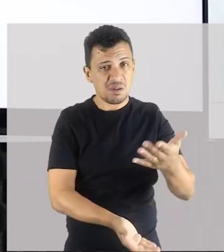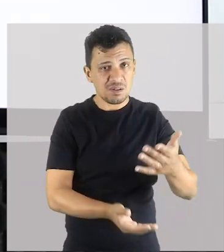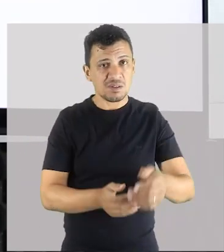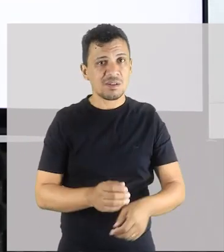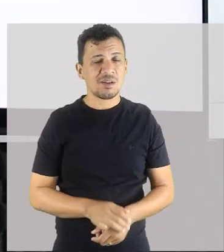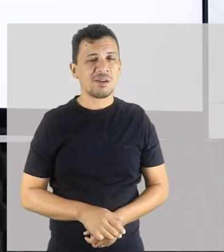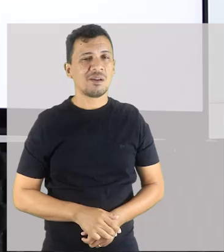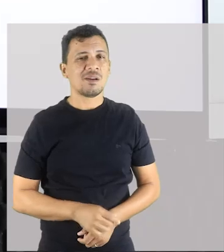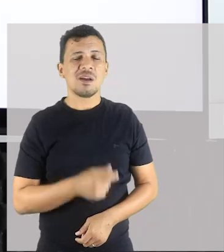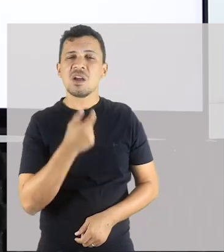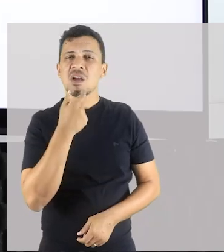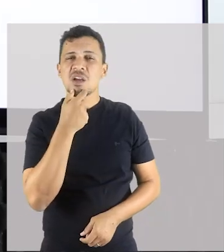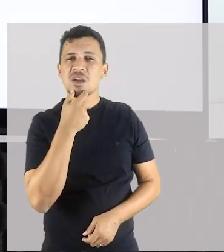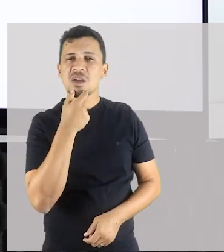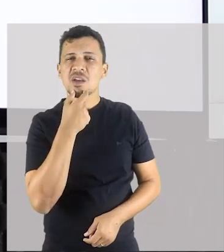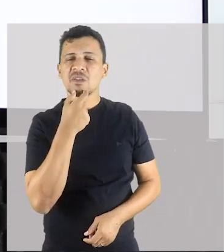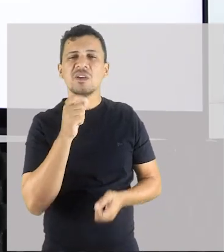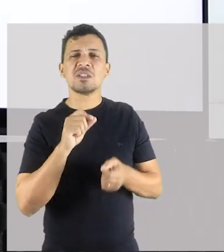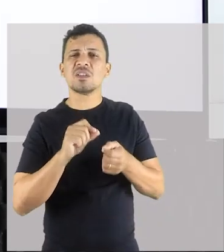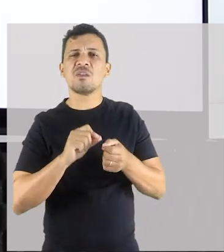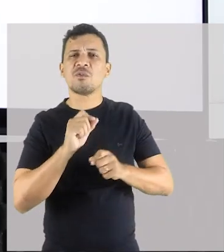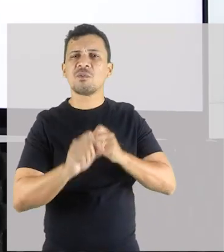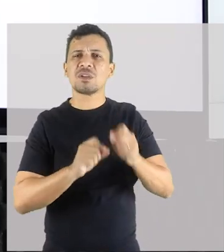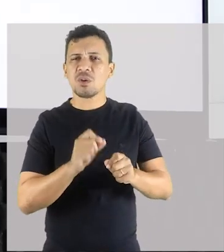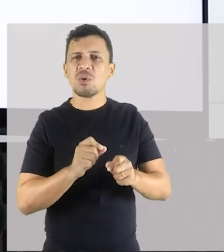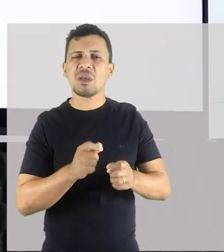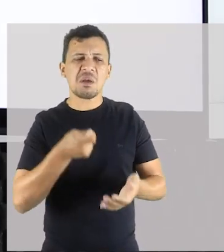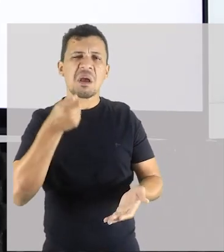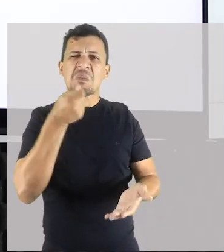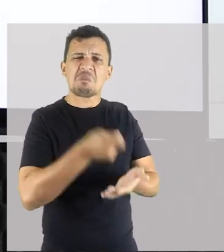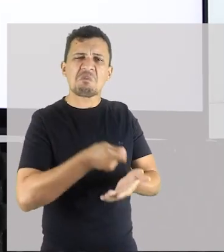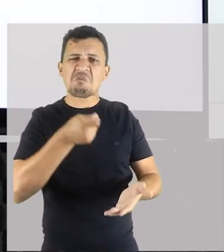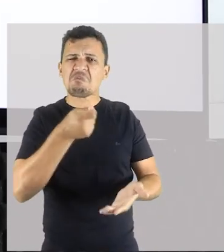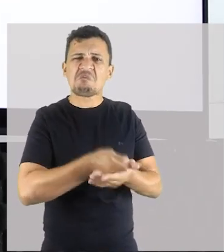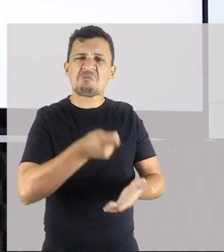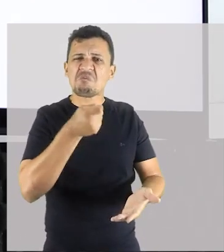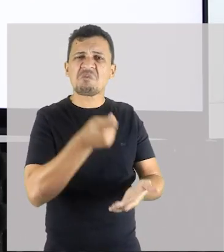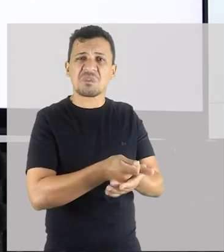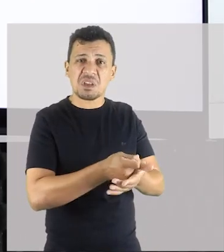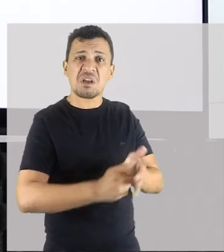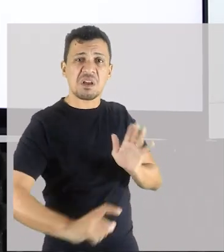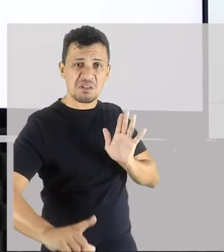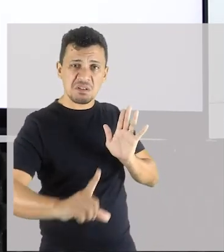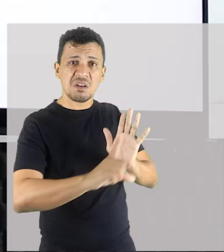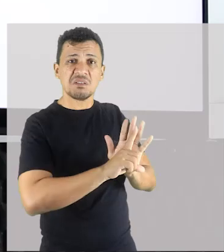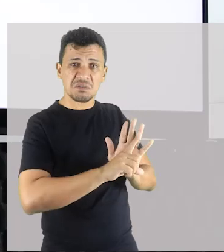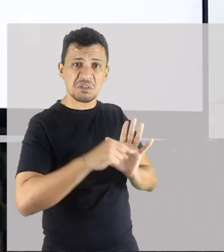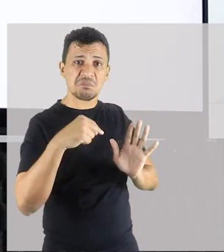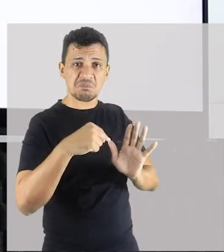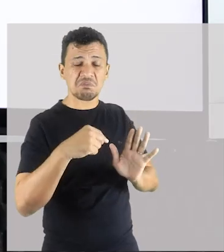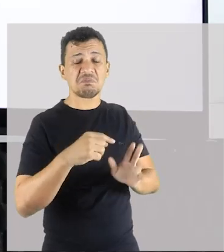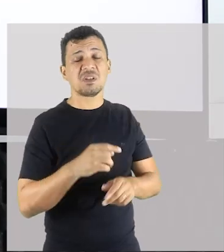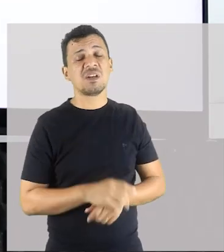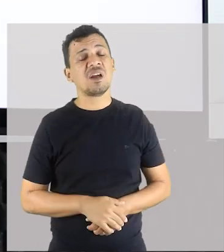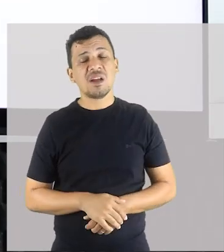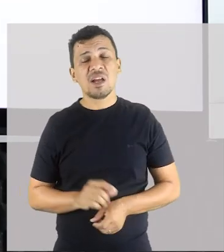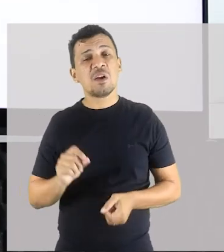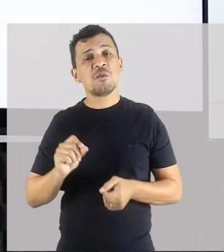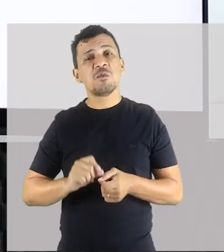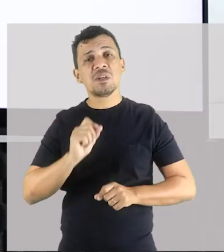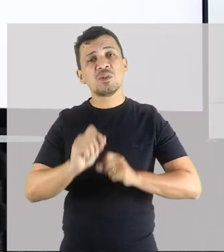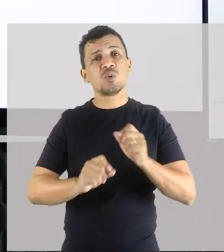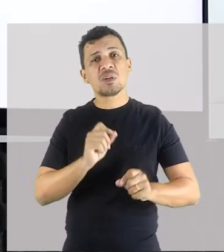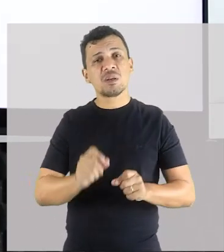a reação dos ingleses foi cada vez mais apertá-los no sentido dessas leis intoleráveis. Isso fez com que